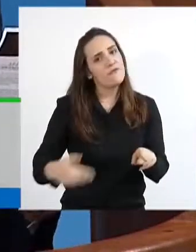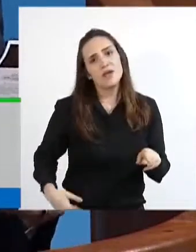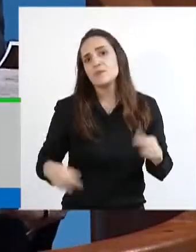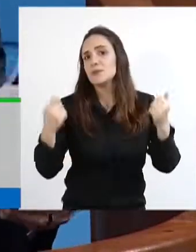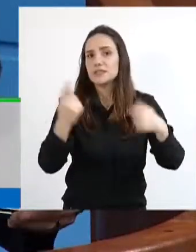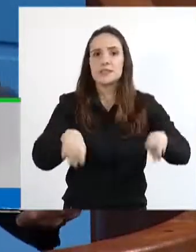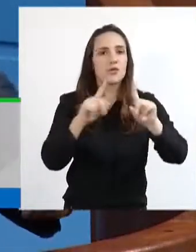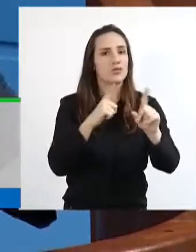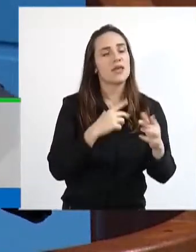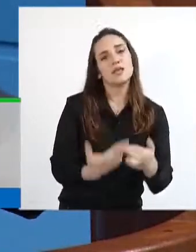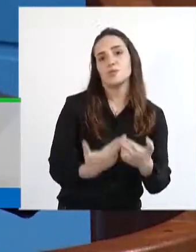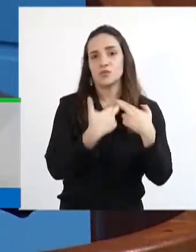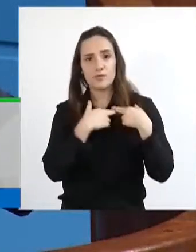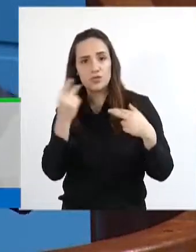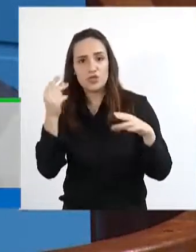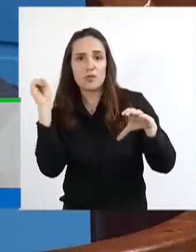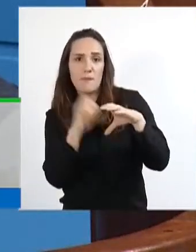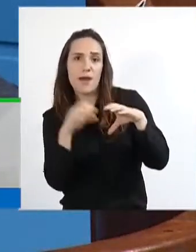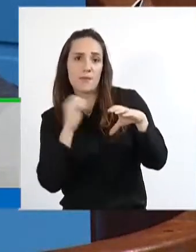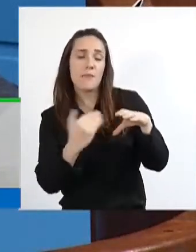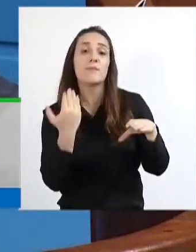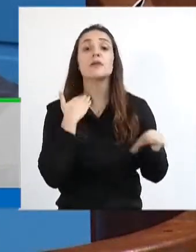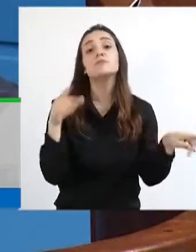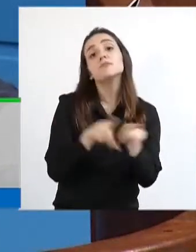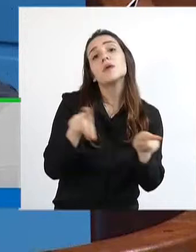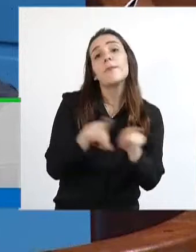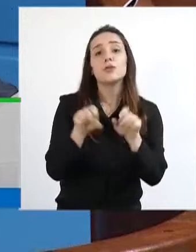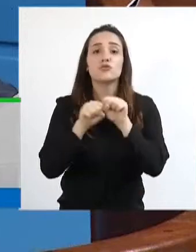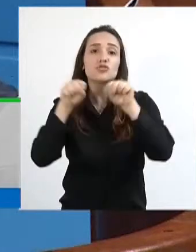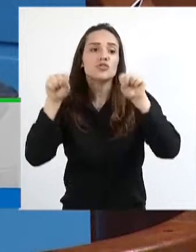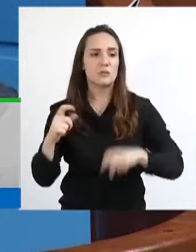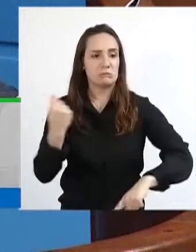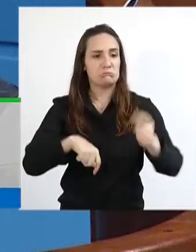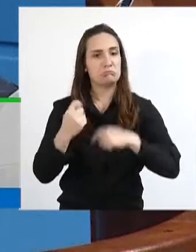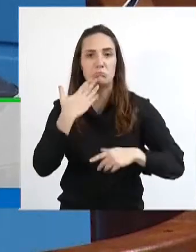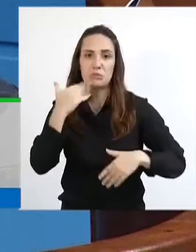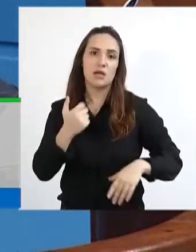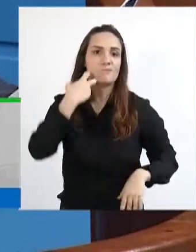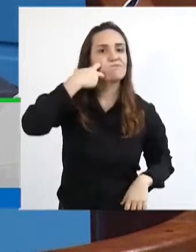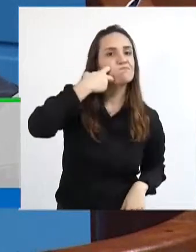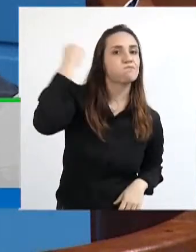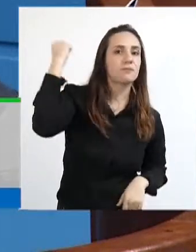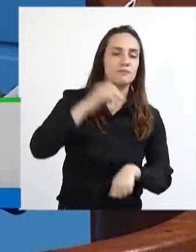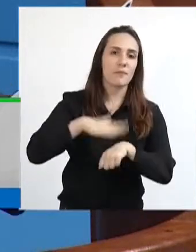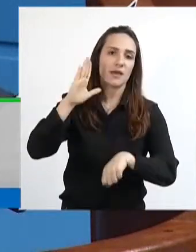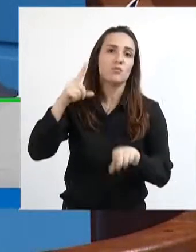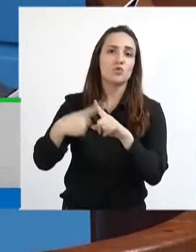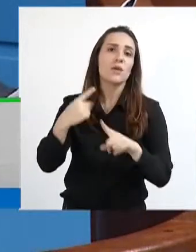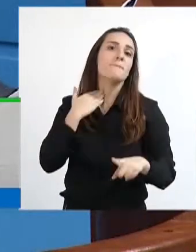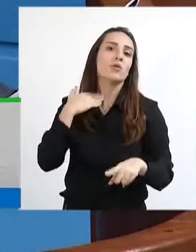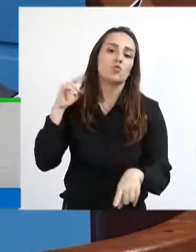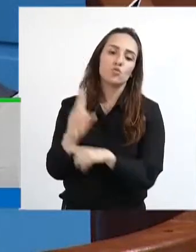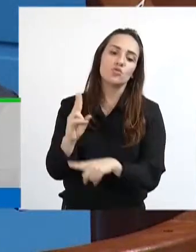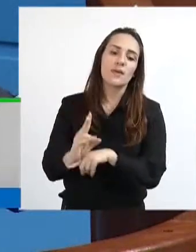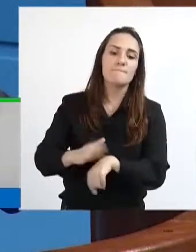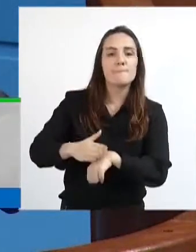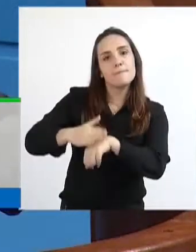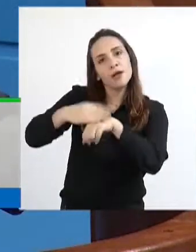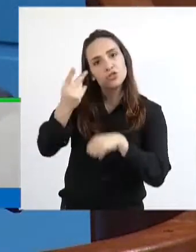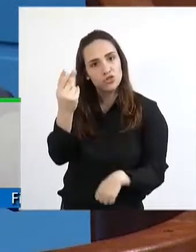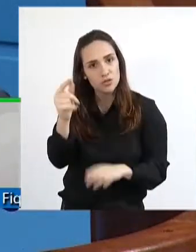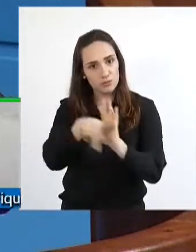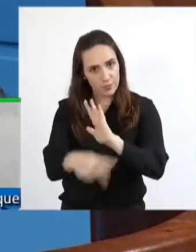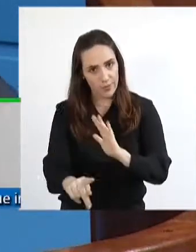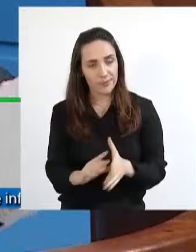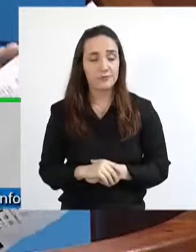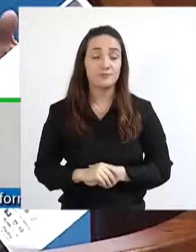com os cidadãos contribuintes e o sistema financeiro que passará a gerir montantes significativos de